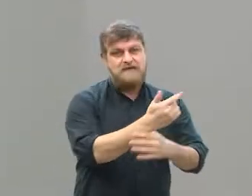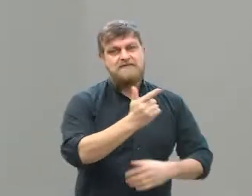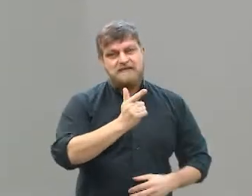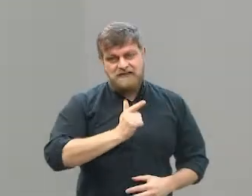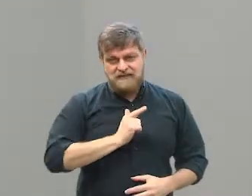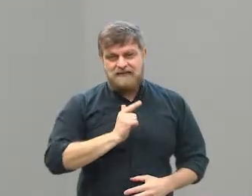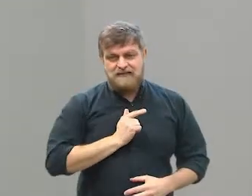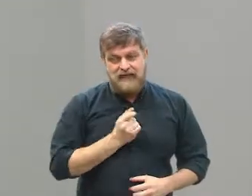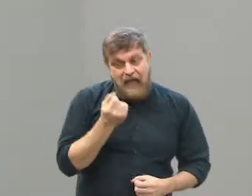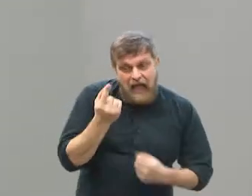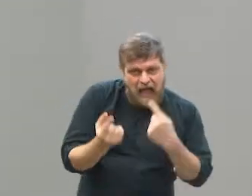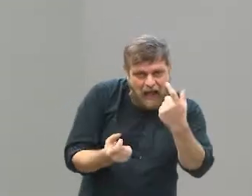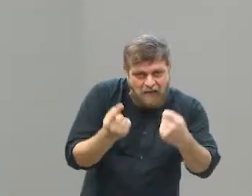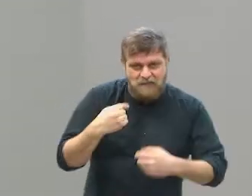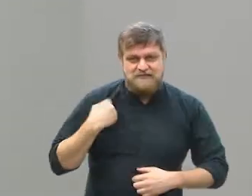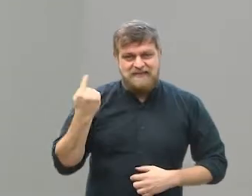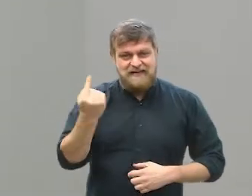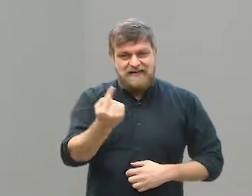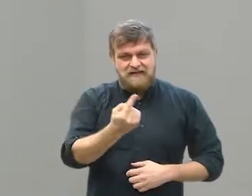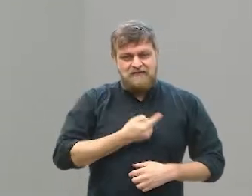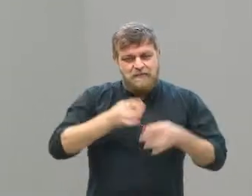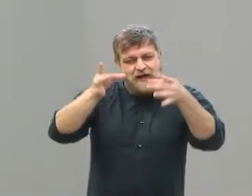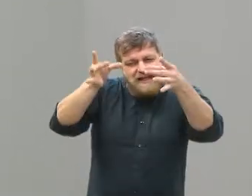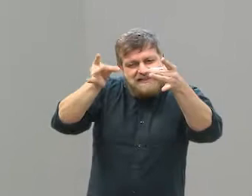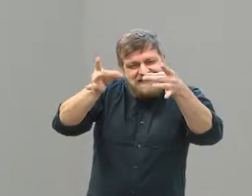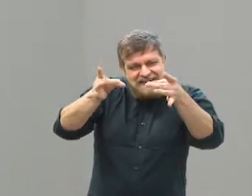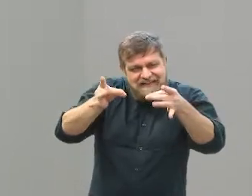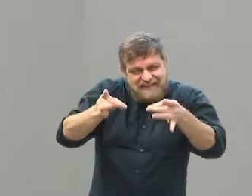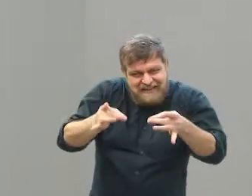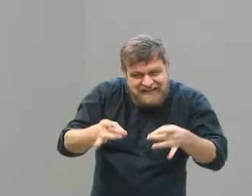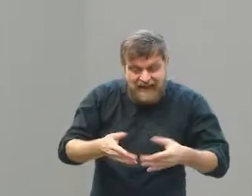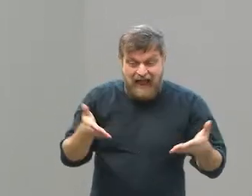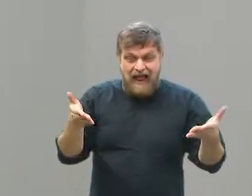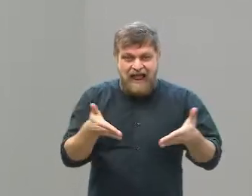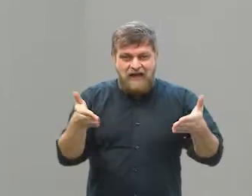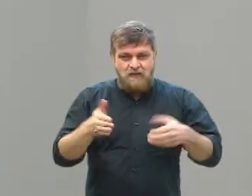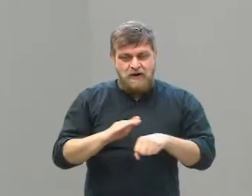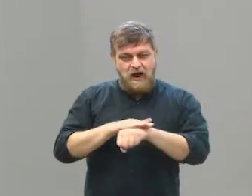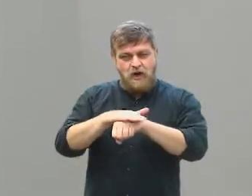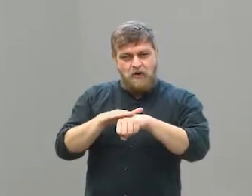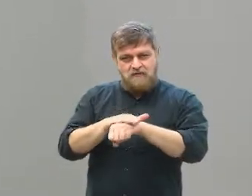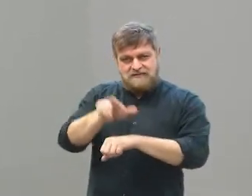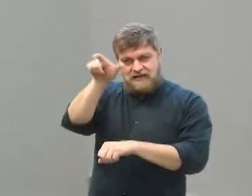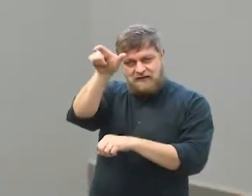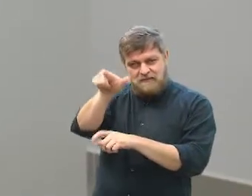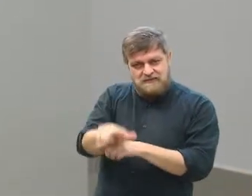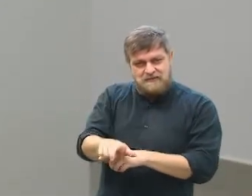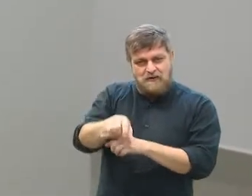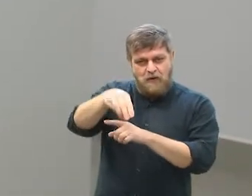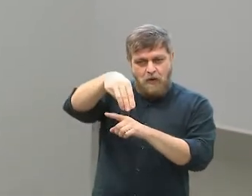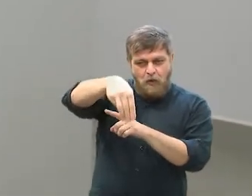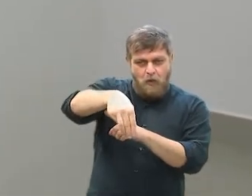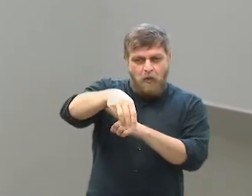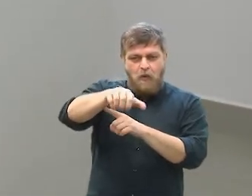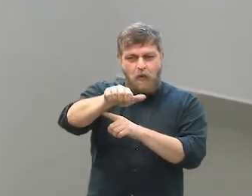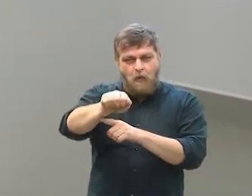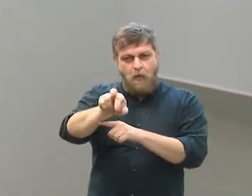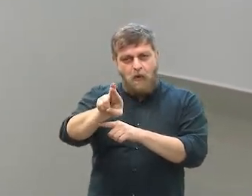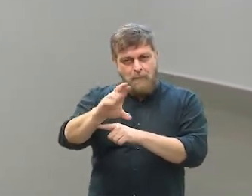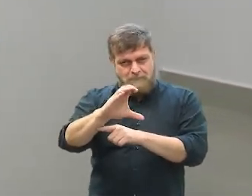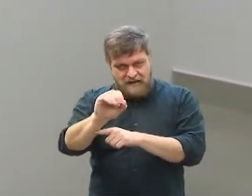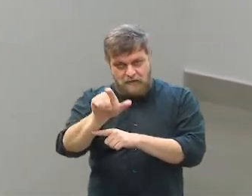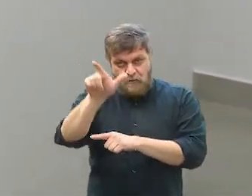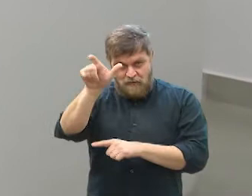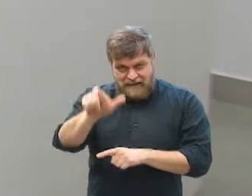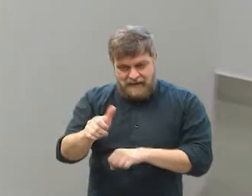investimentos e para isso nós vamos detalhar cada um deles aqui com o Marco Tejeda, ele que é consultor financeiro, está aqui ao meu